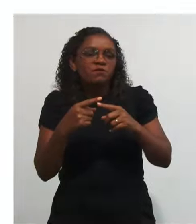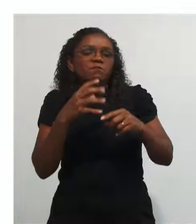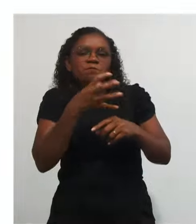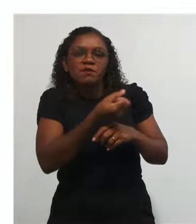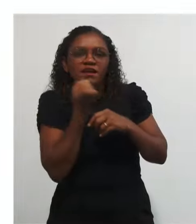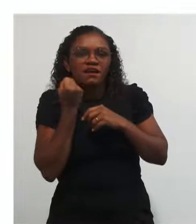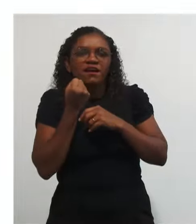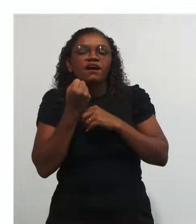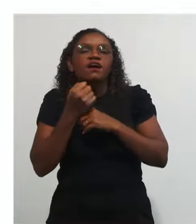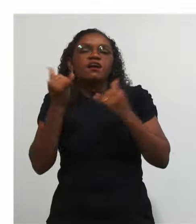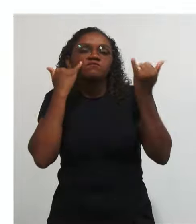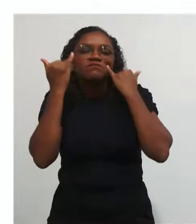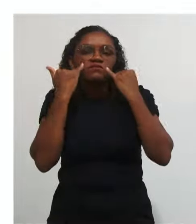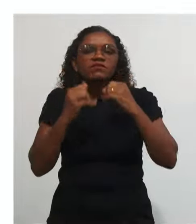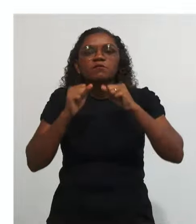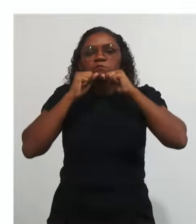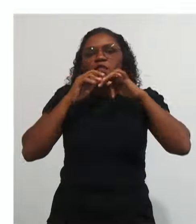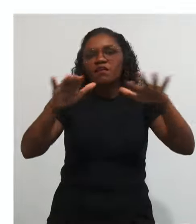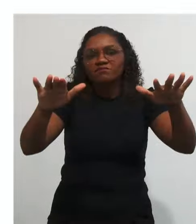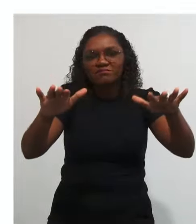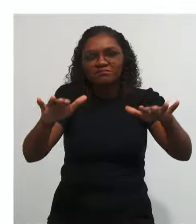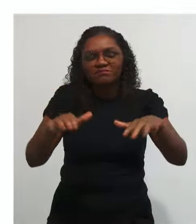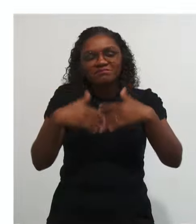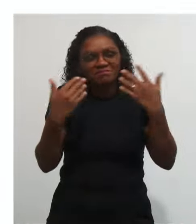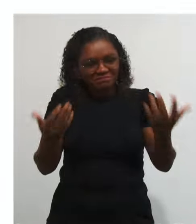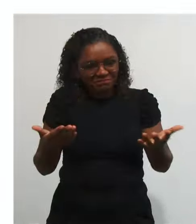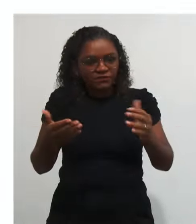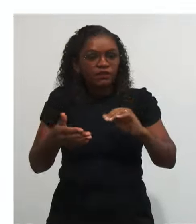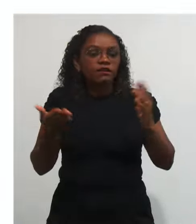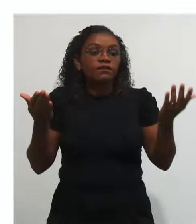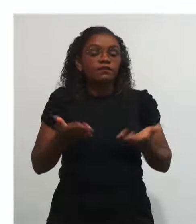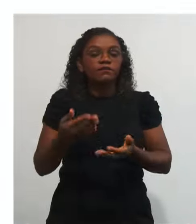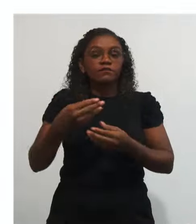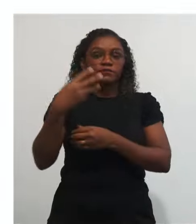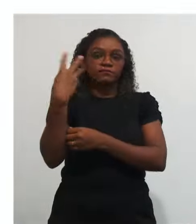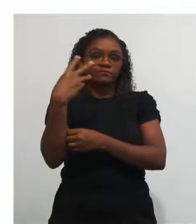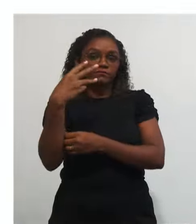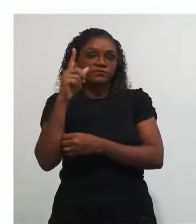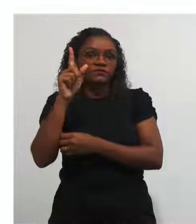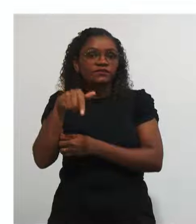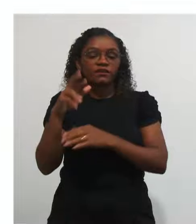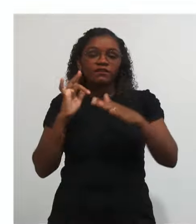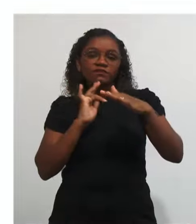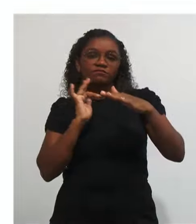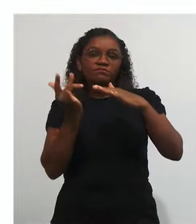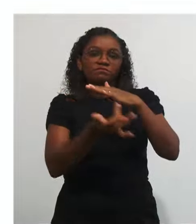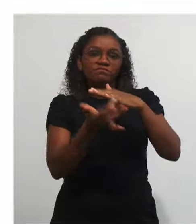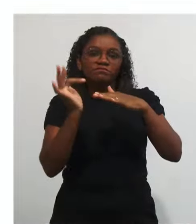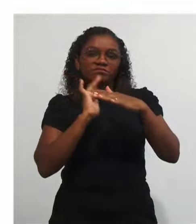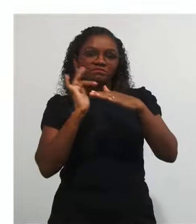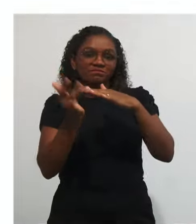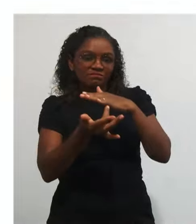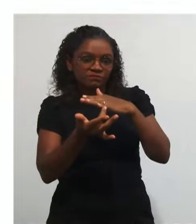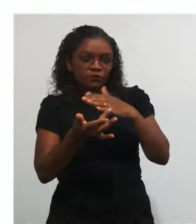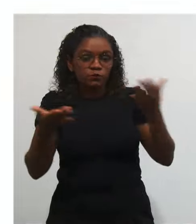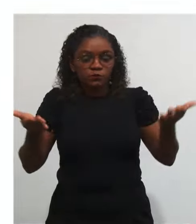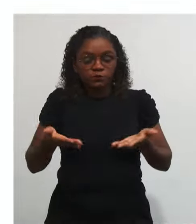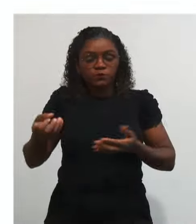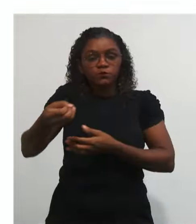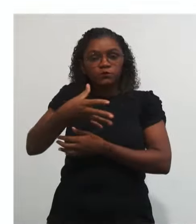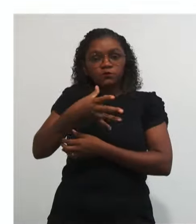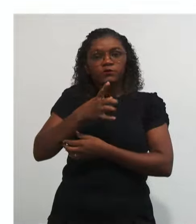informações Ok outro ponto importante que nós temos aqui sobre as tics são as redes sociais né atualmente é